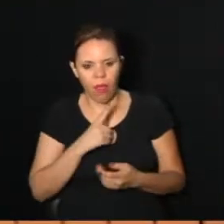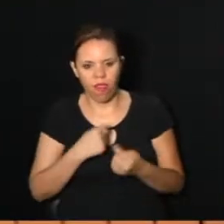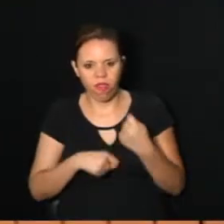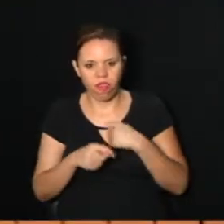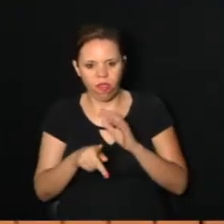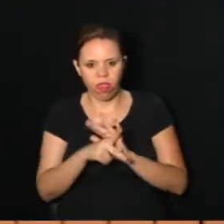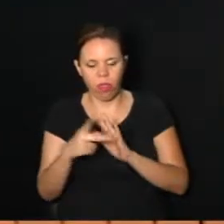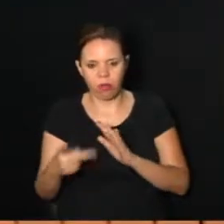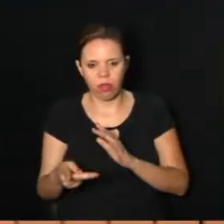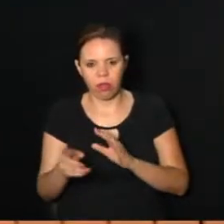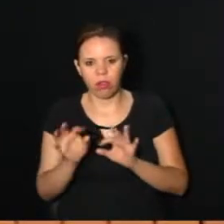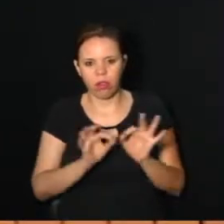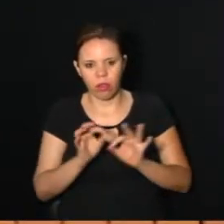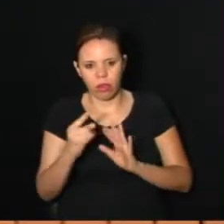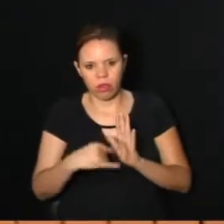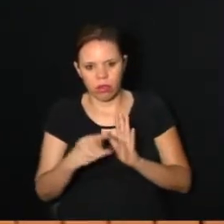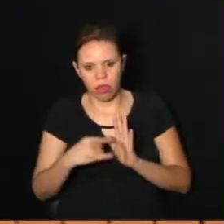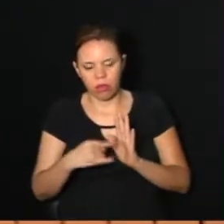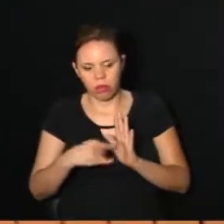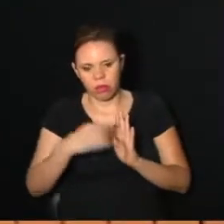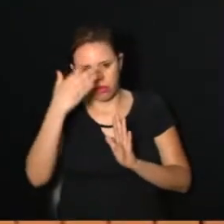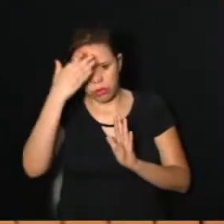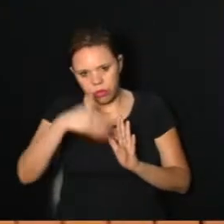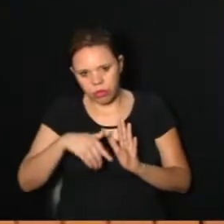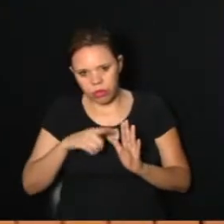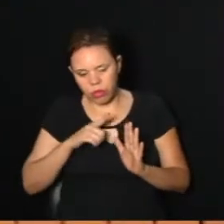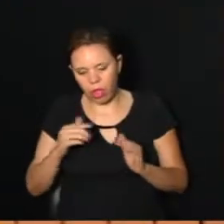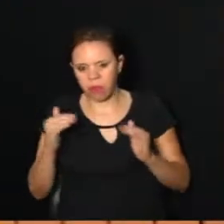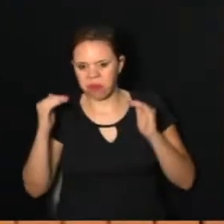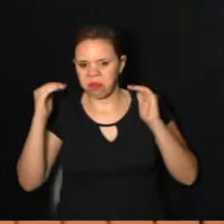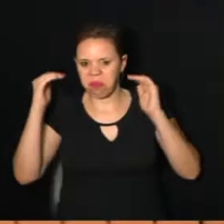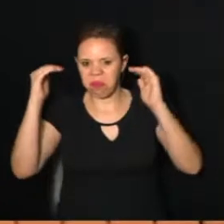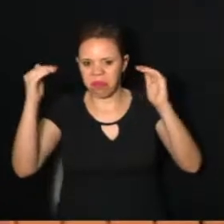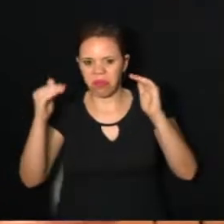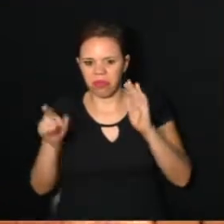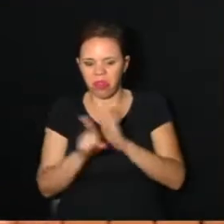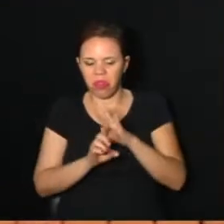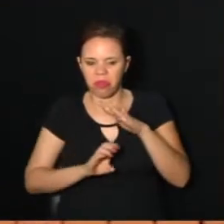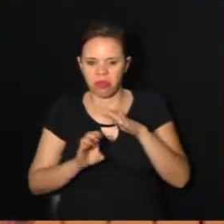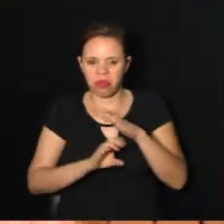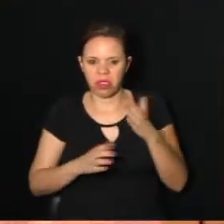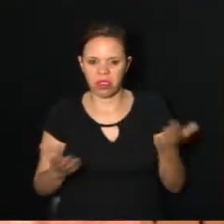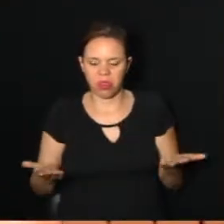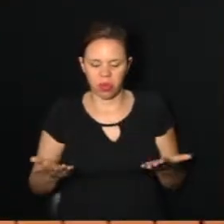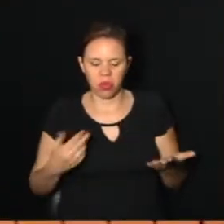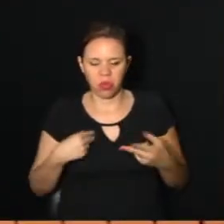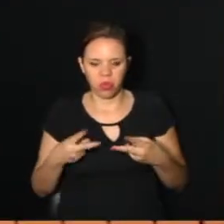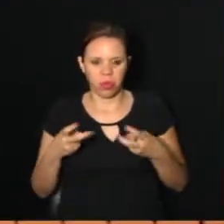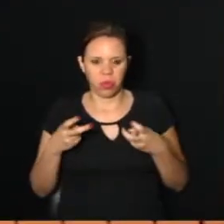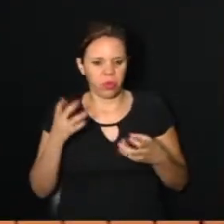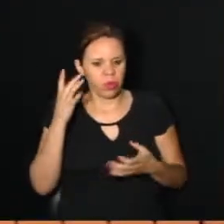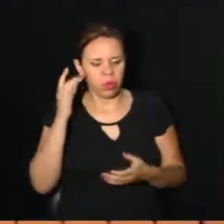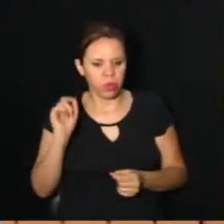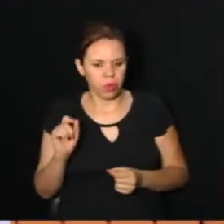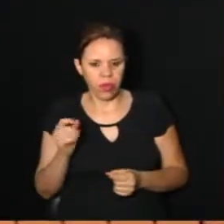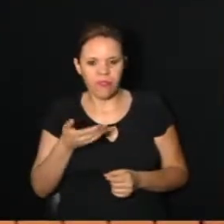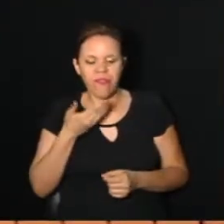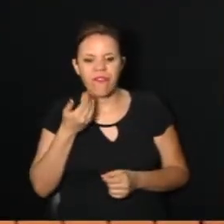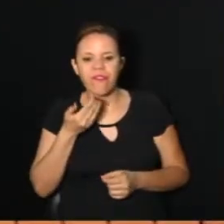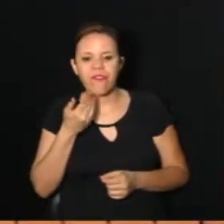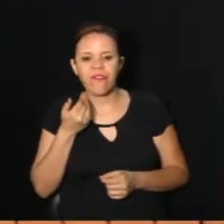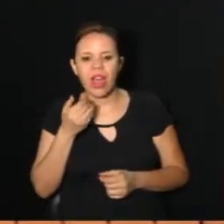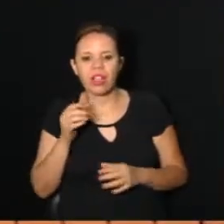negócio regularizado. Dá a ele esse status de empresário. Porque hoje, ao meu ver, é fácil ser